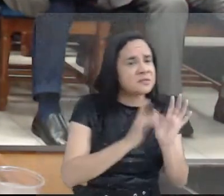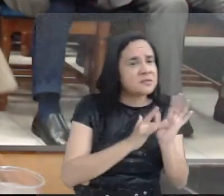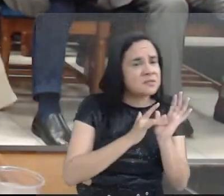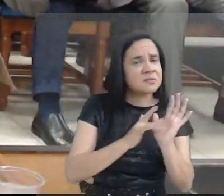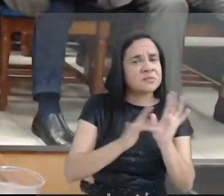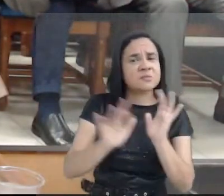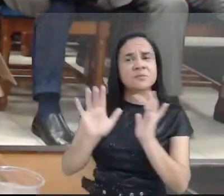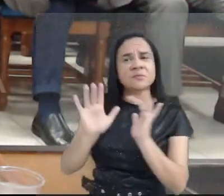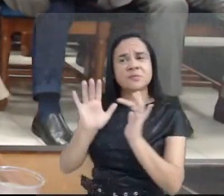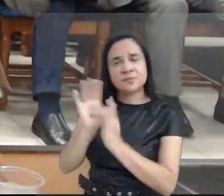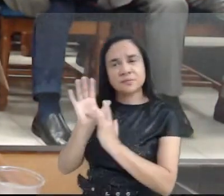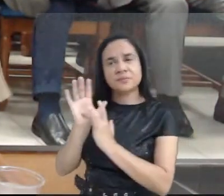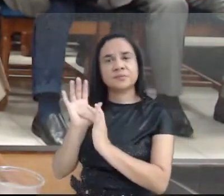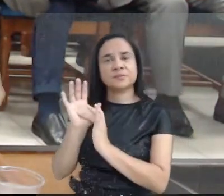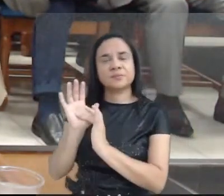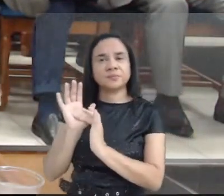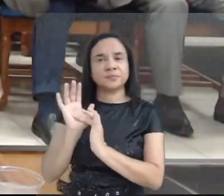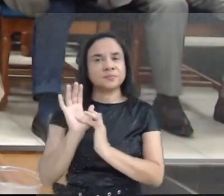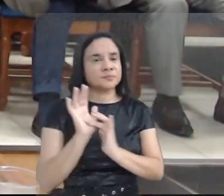Jesus.